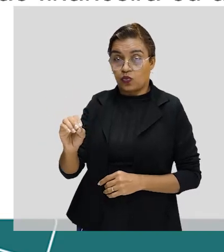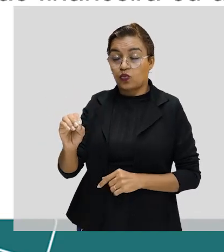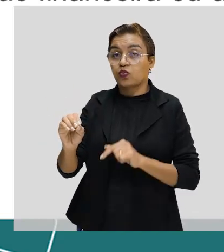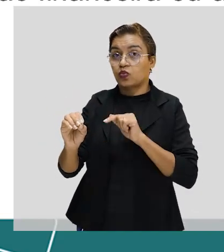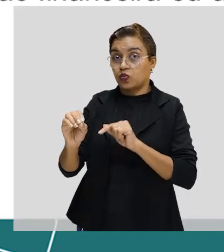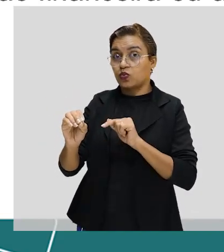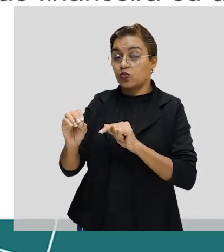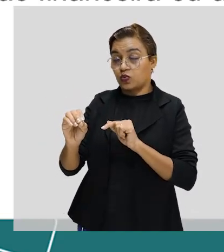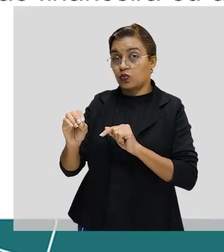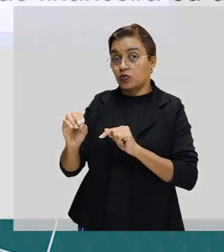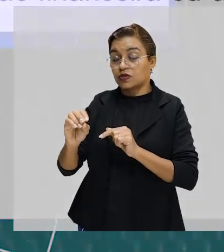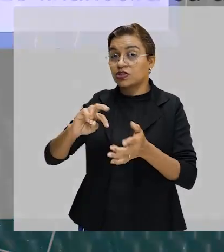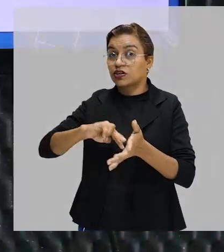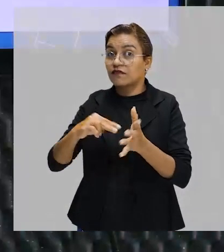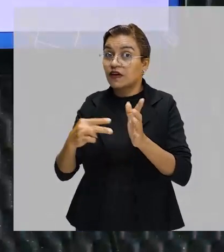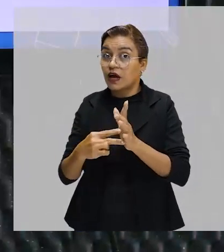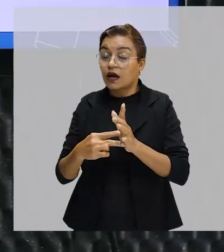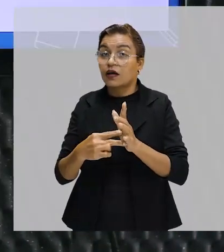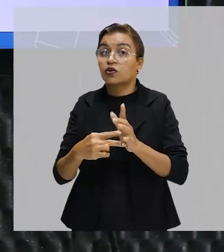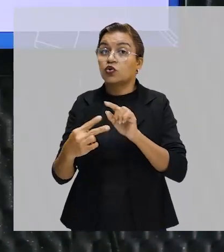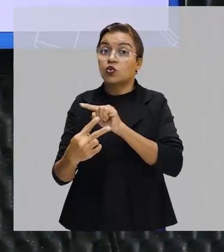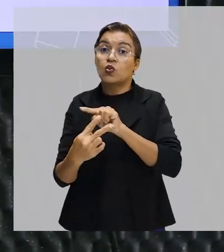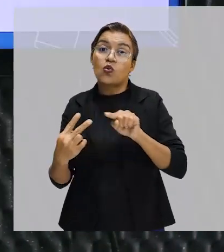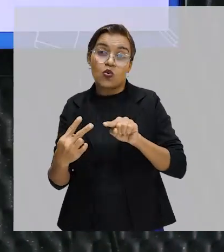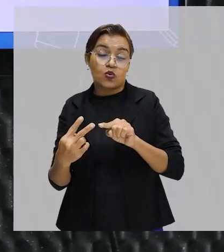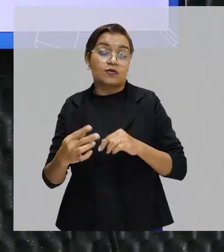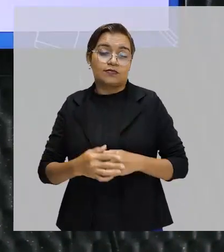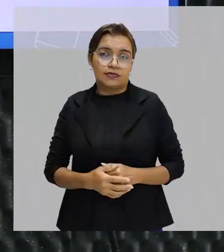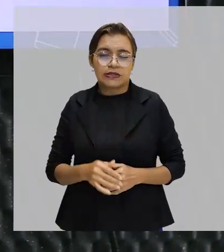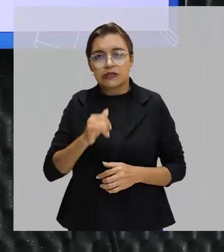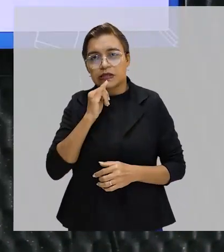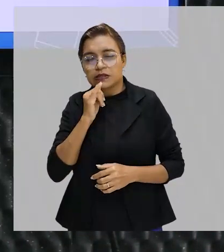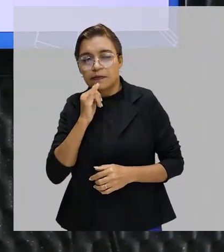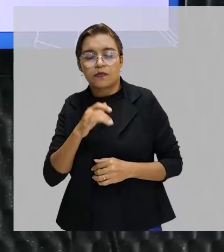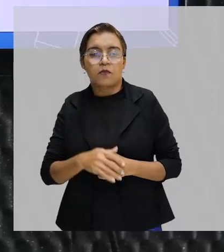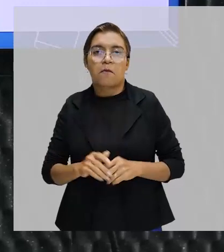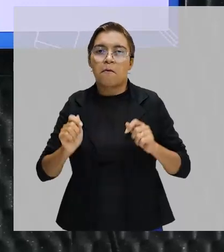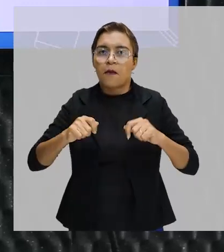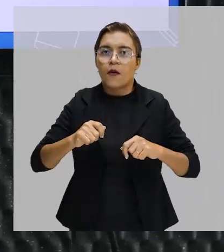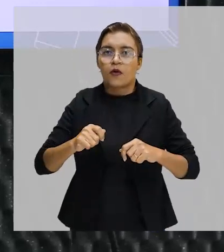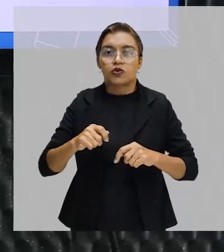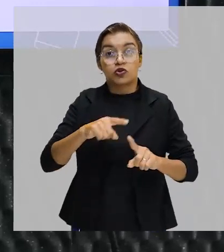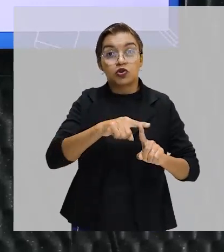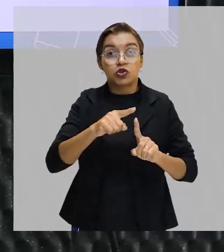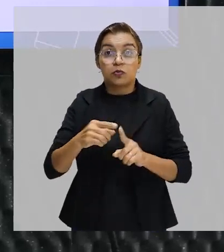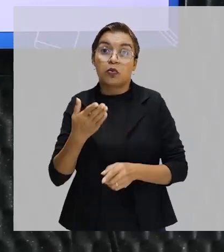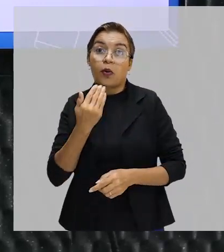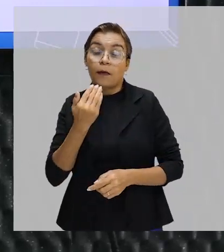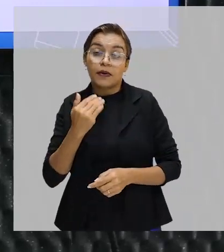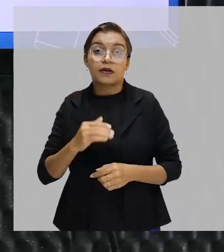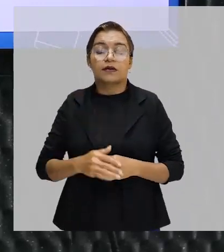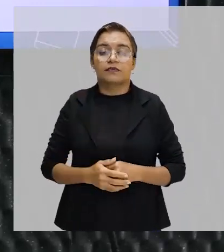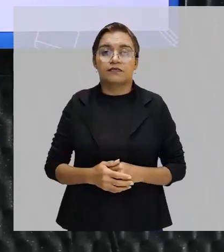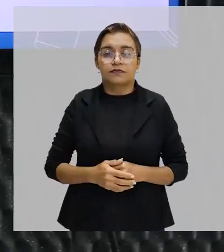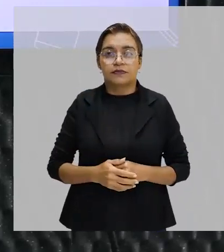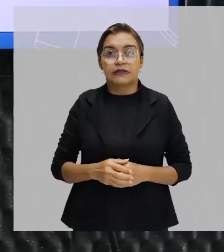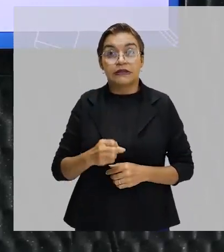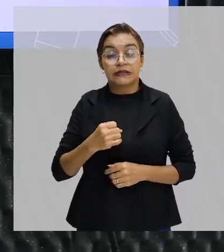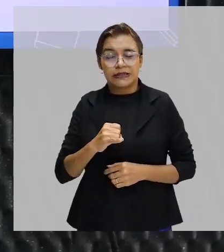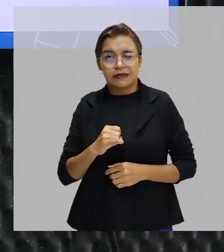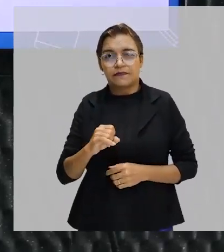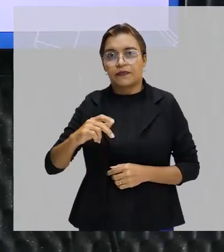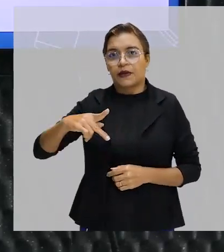prato e adoramos. Eu estou me referindo a uma receita, né? A uma comida. E quando eu digo ele quebrou o